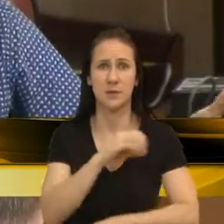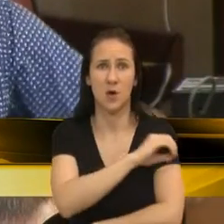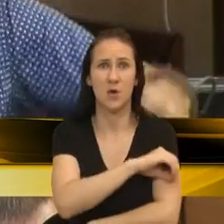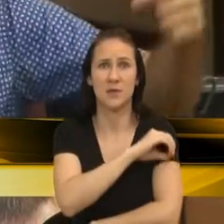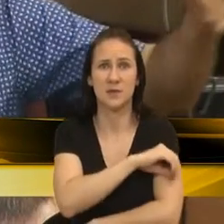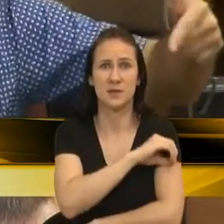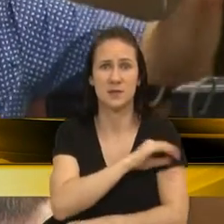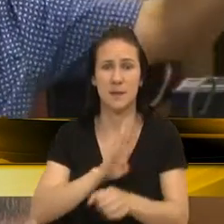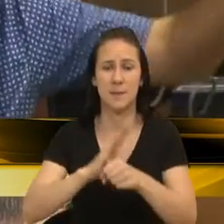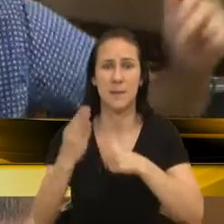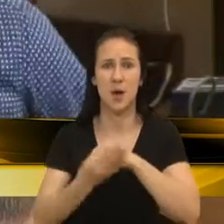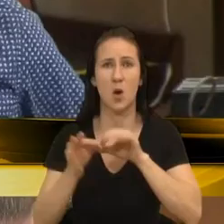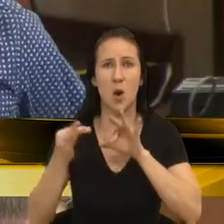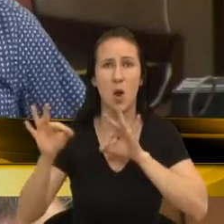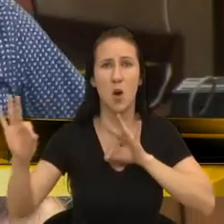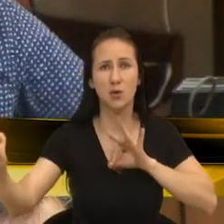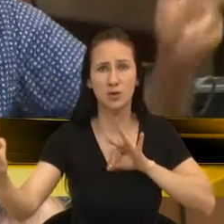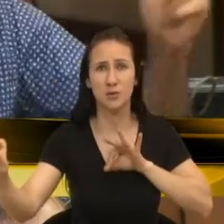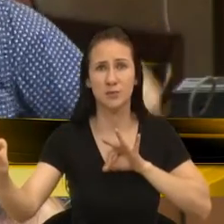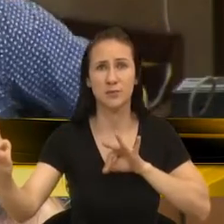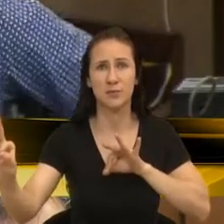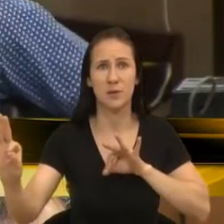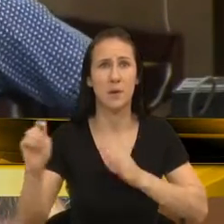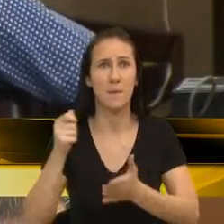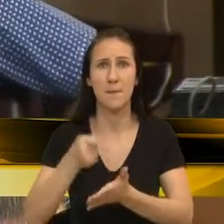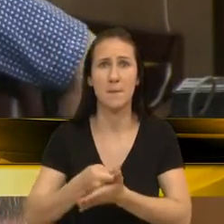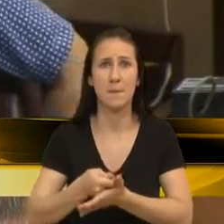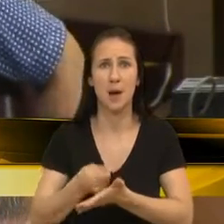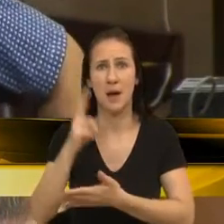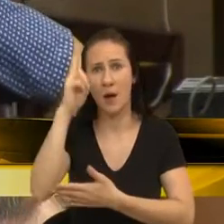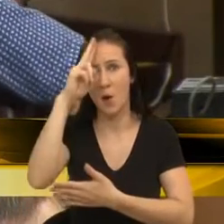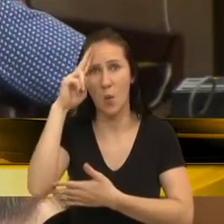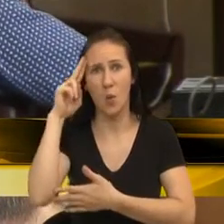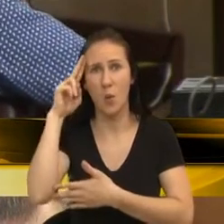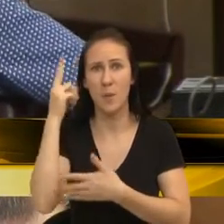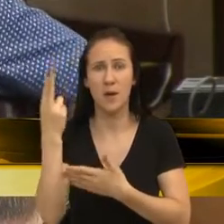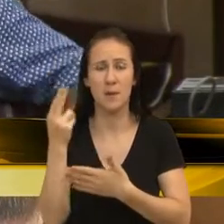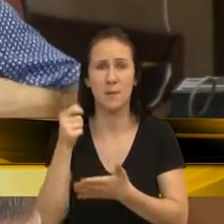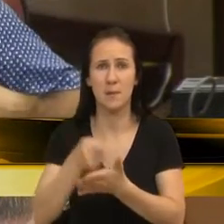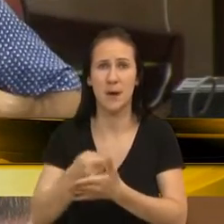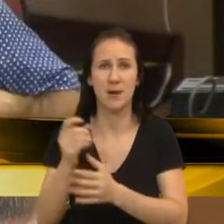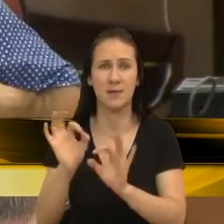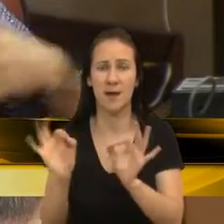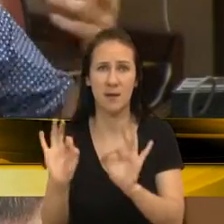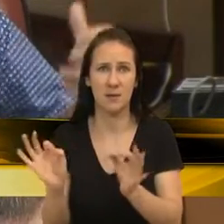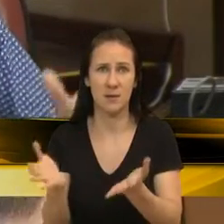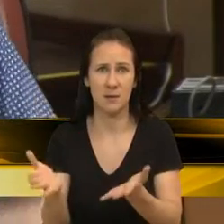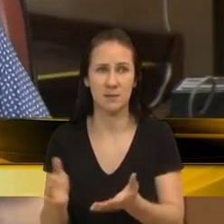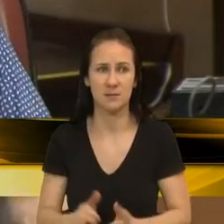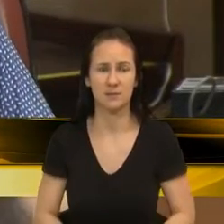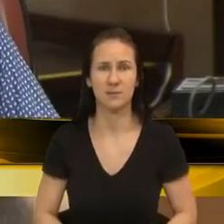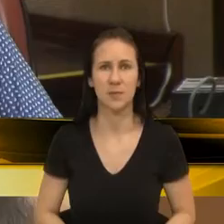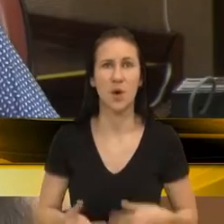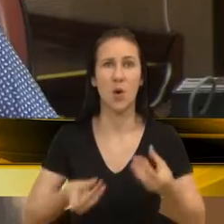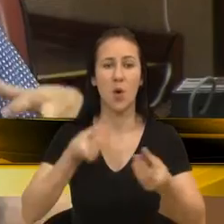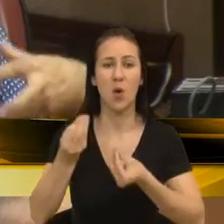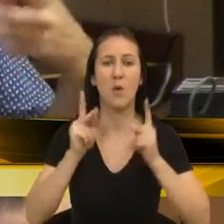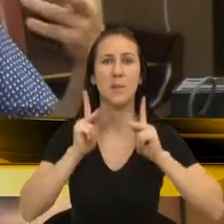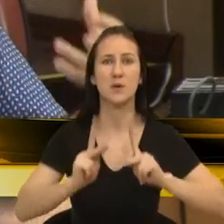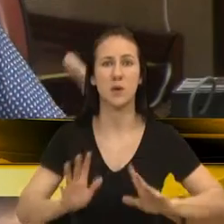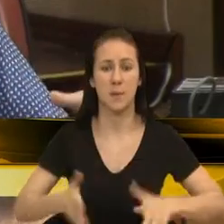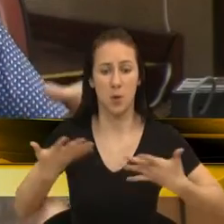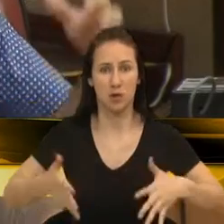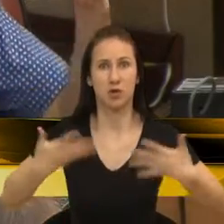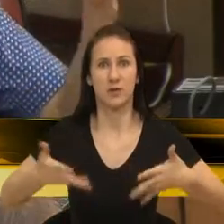de ônibus, nem a gasolina, nem o aplicativo de mobilidade dele. Então, o que vai motivar essa pessoa? Ao invés